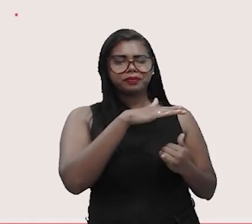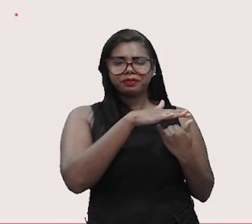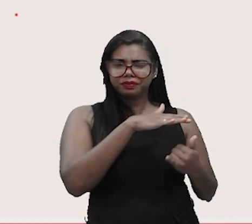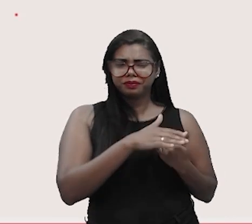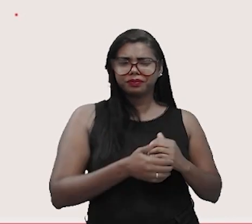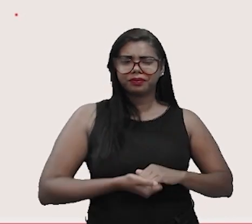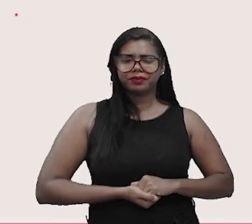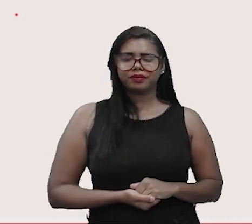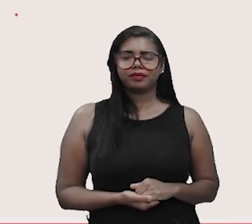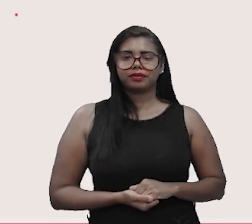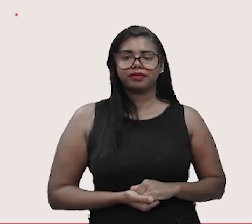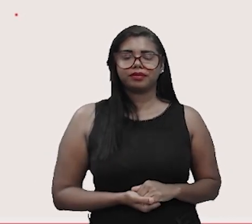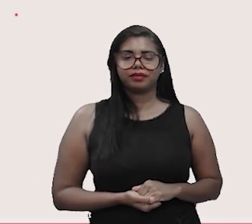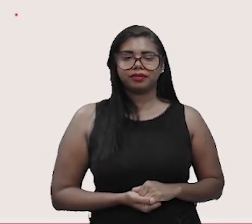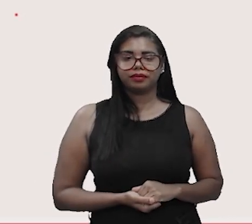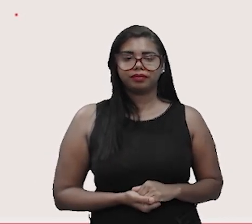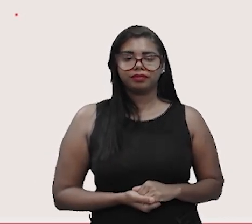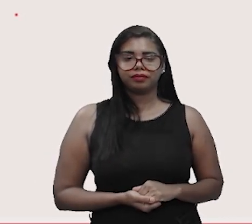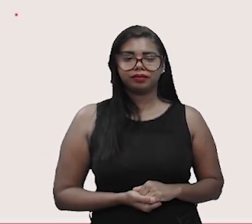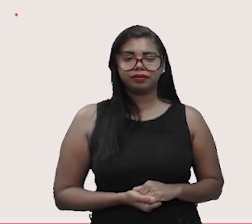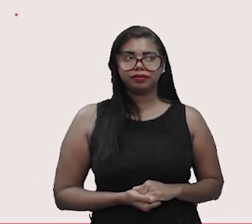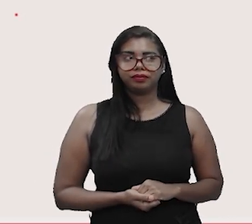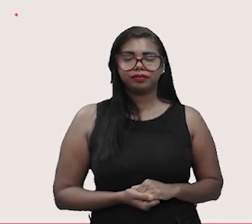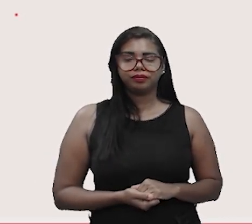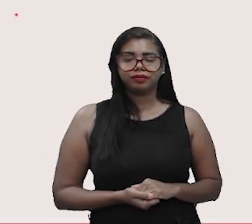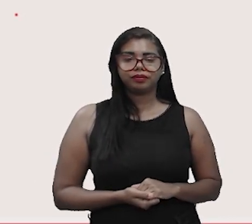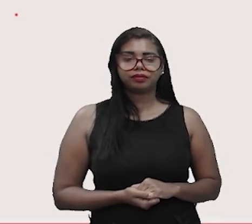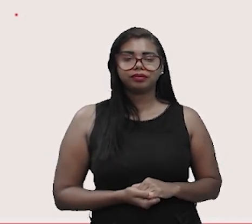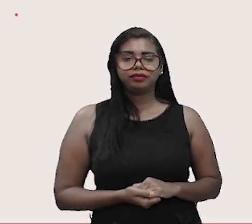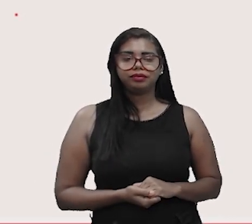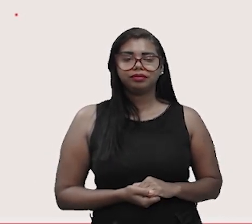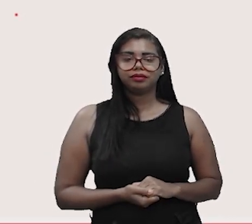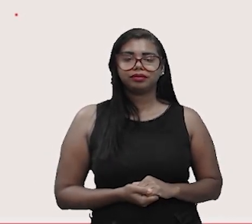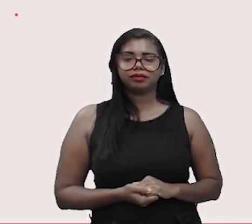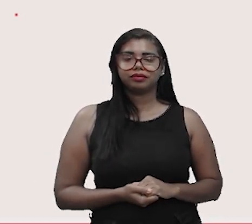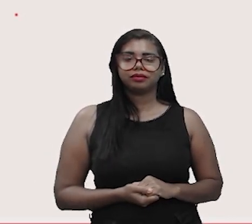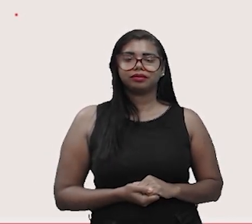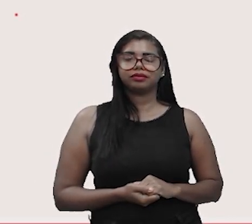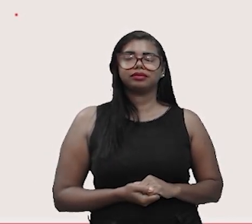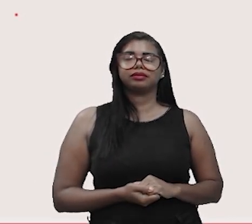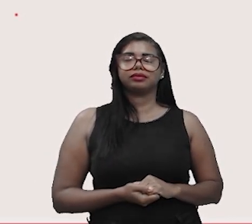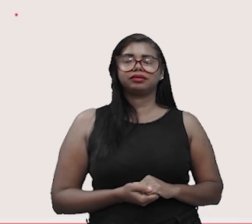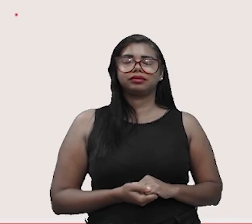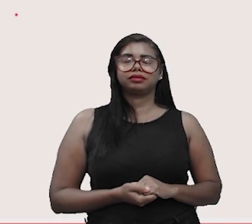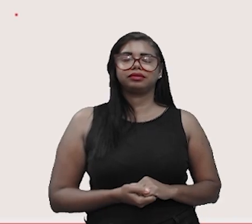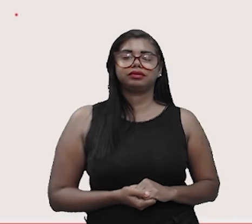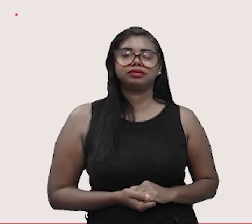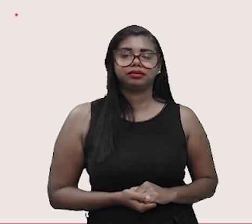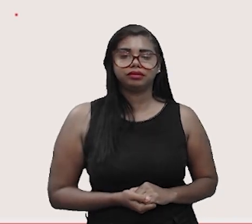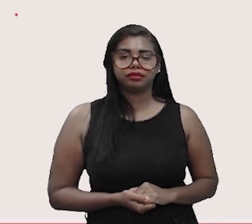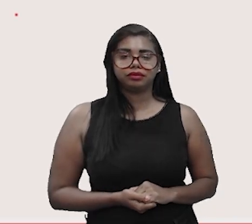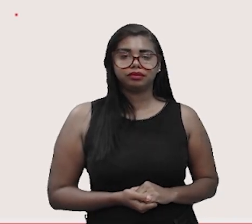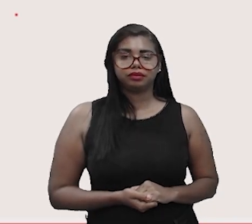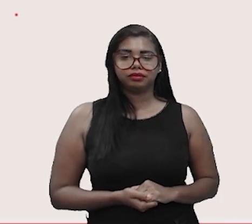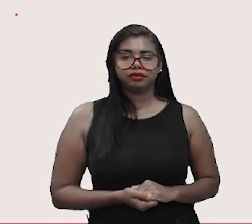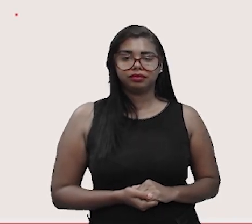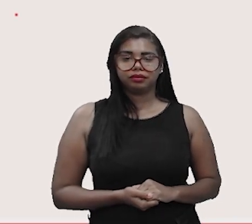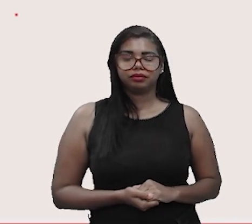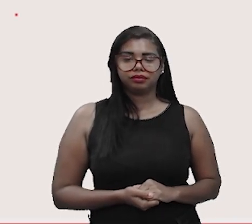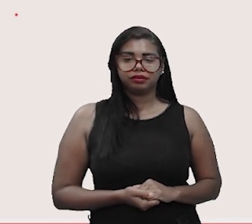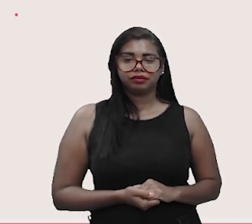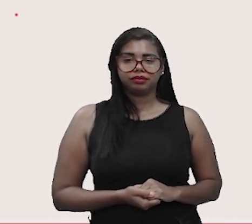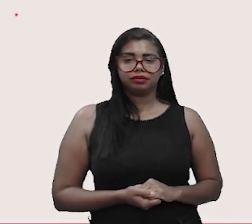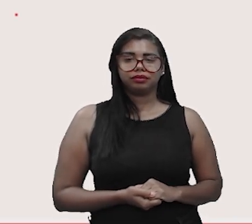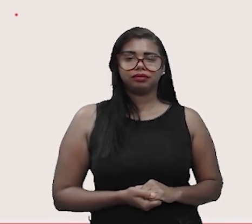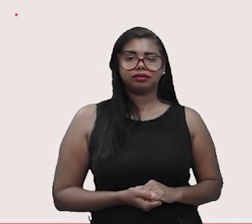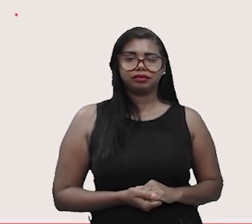coloquial. Então, a primeira fala do